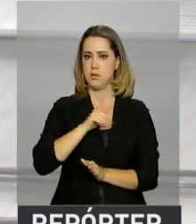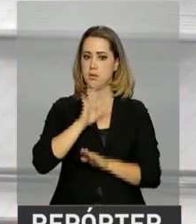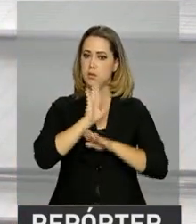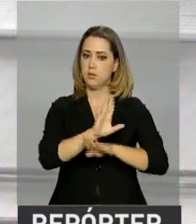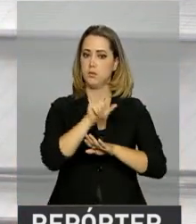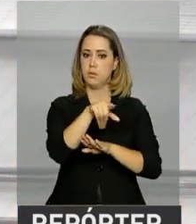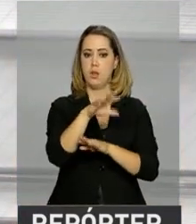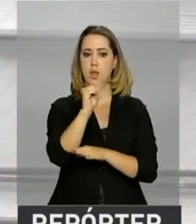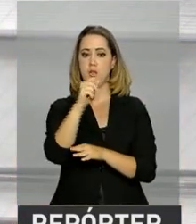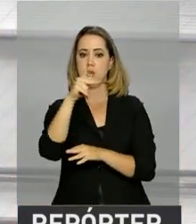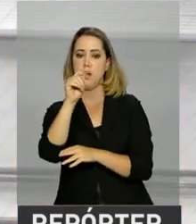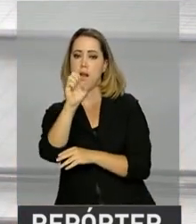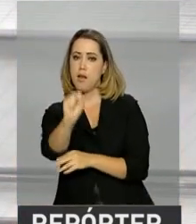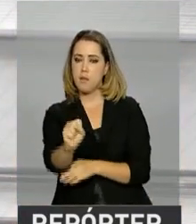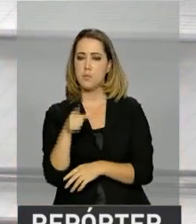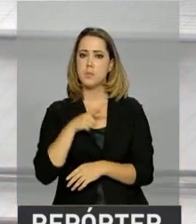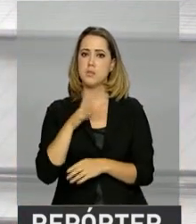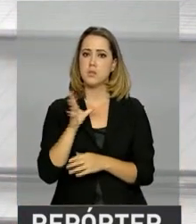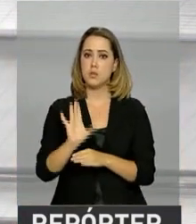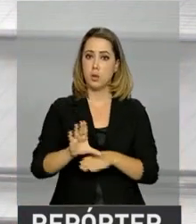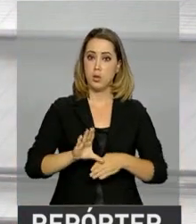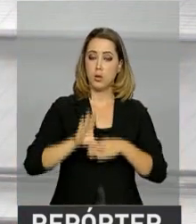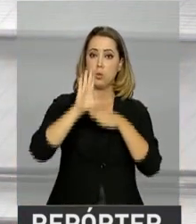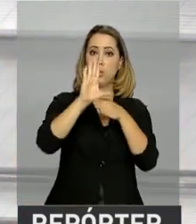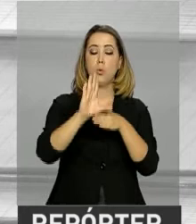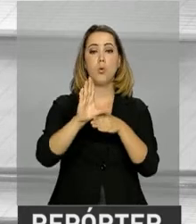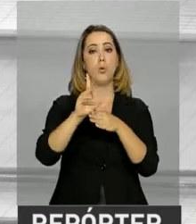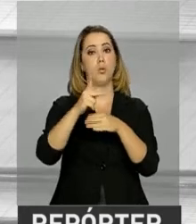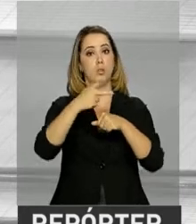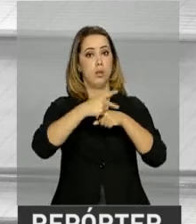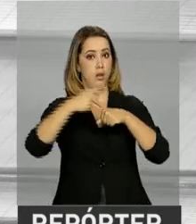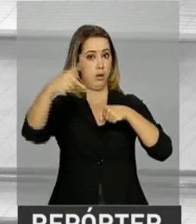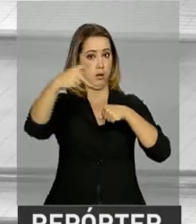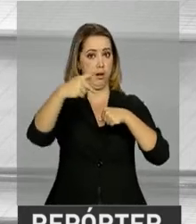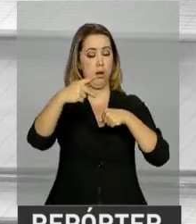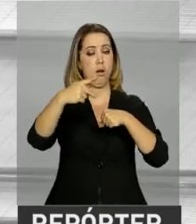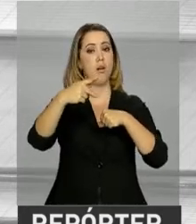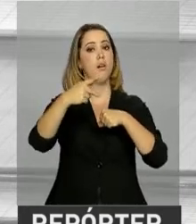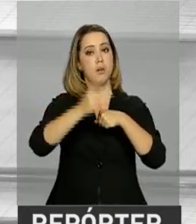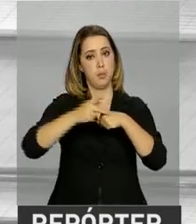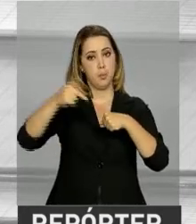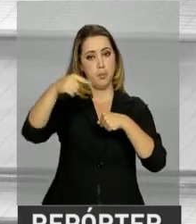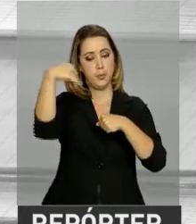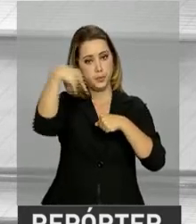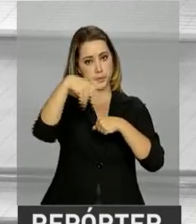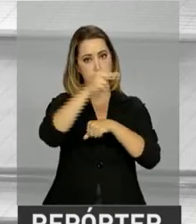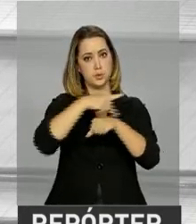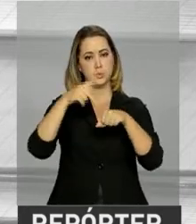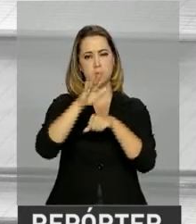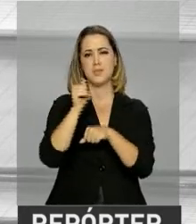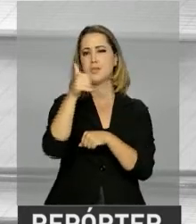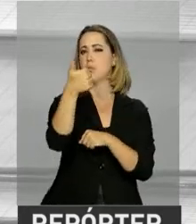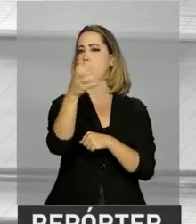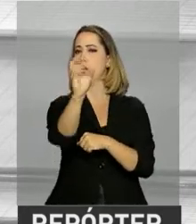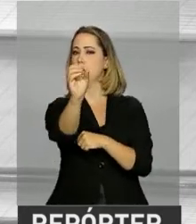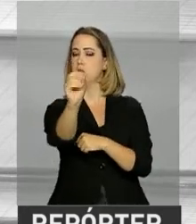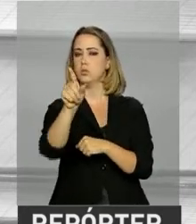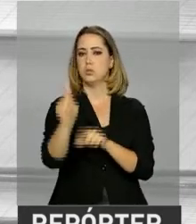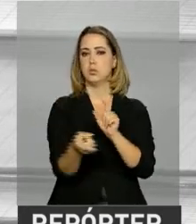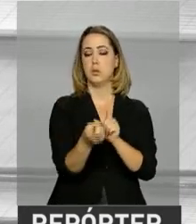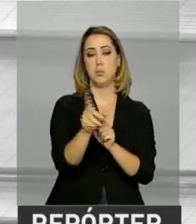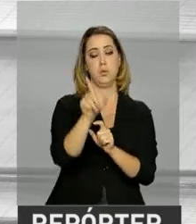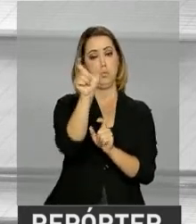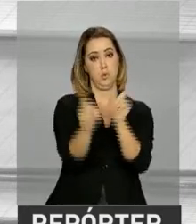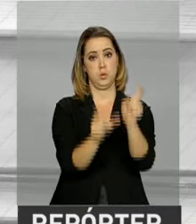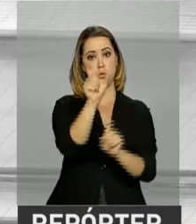financeiro da capes que coordena a pós-graduação no brasil em todo o país são mais de 100 mil pesquisadores que recebem bolsas da